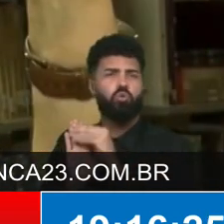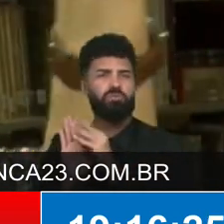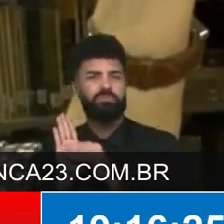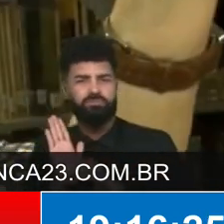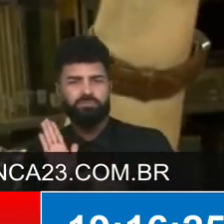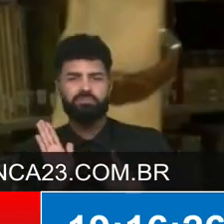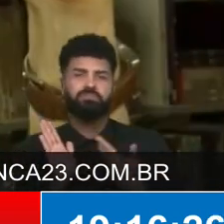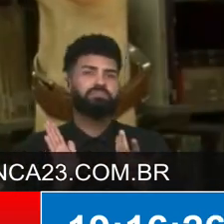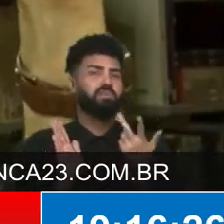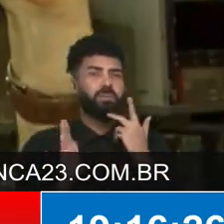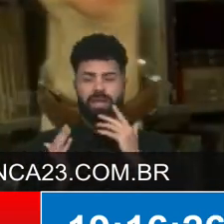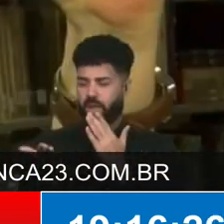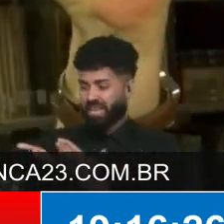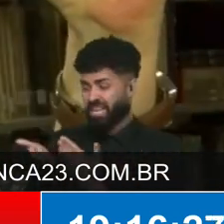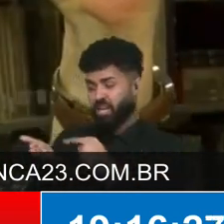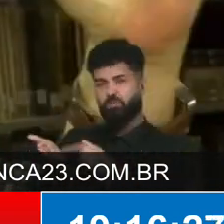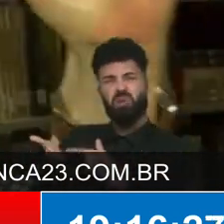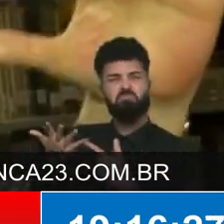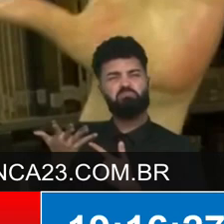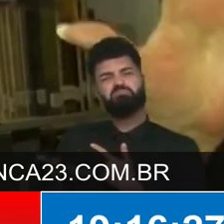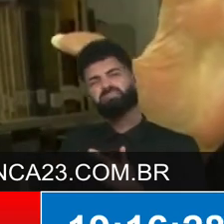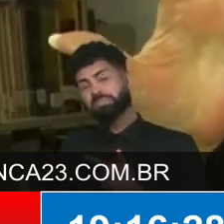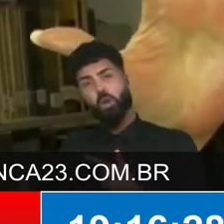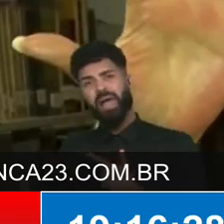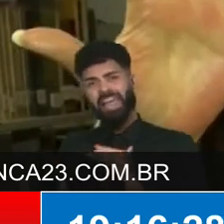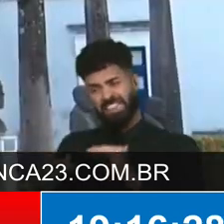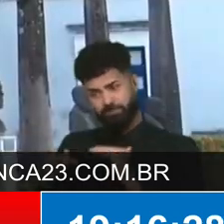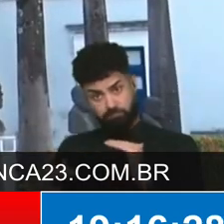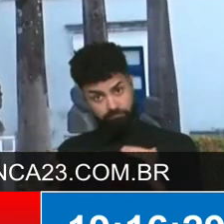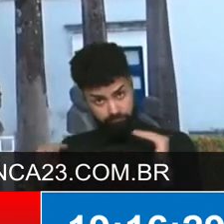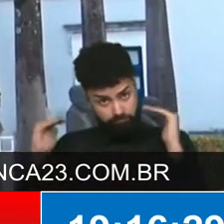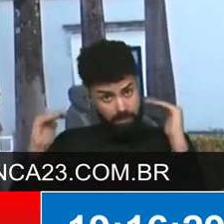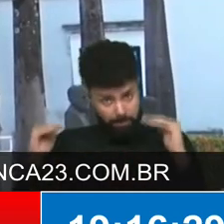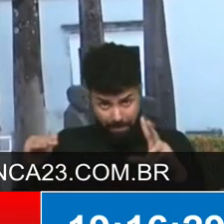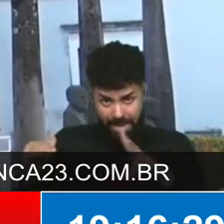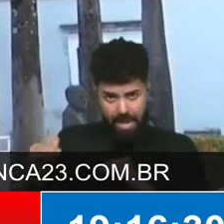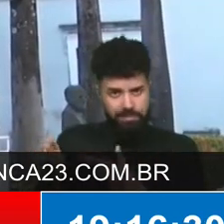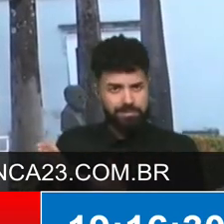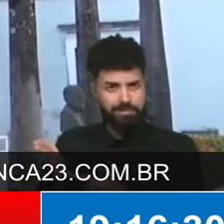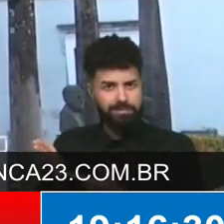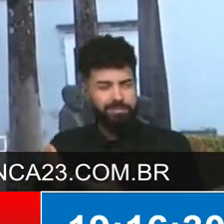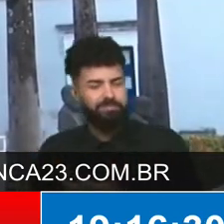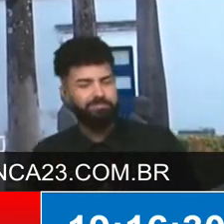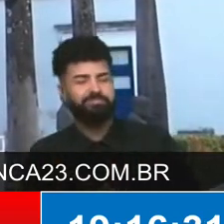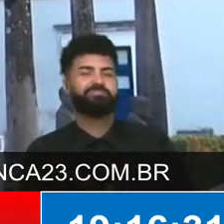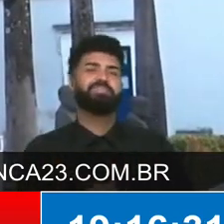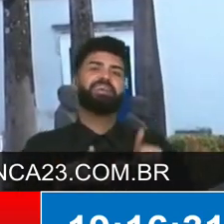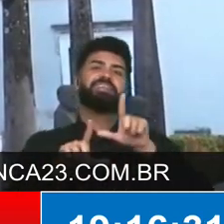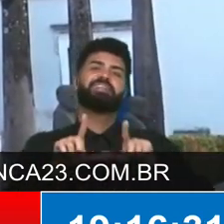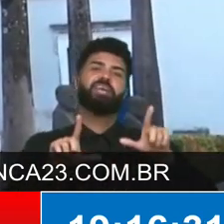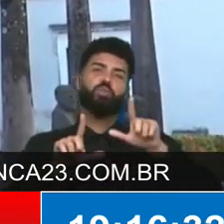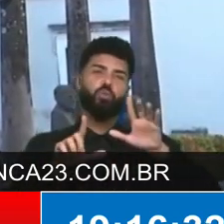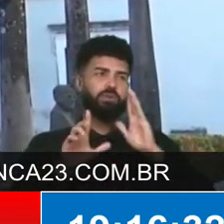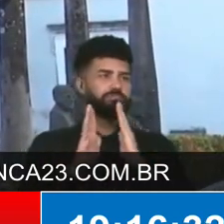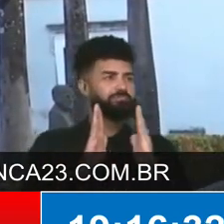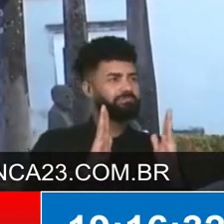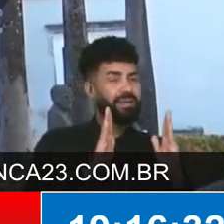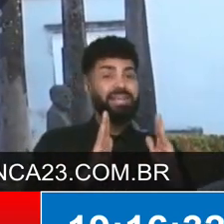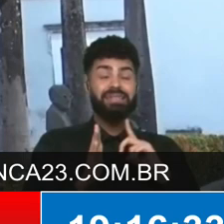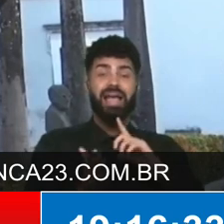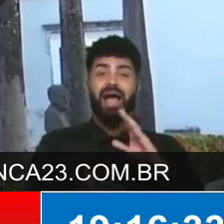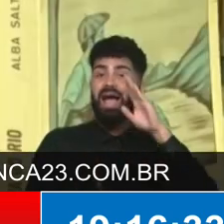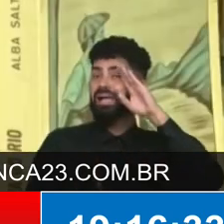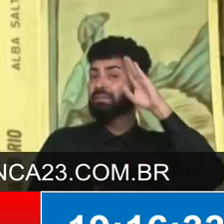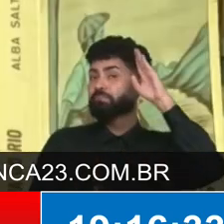levar o livro a uma categoria, a categoria que ele merece. Entre os espaços dedicados à literatura no Estado está a Academia Pernambucana